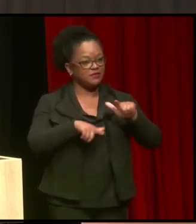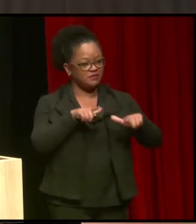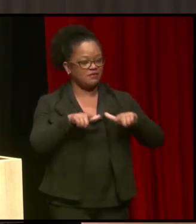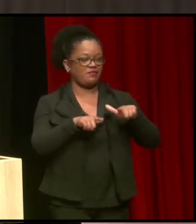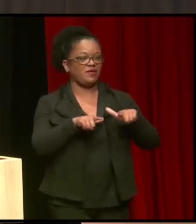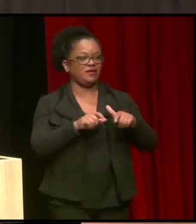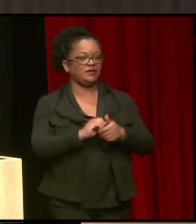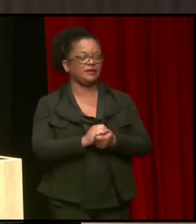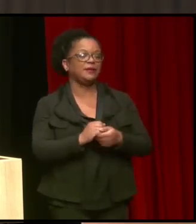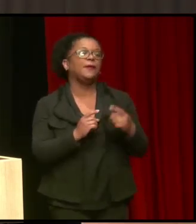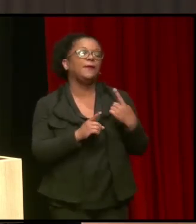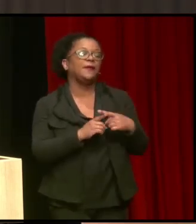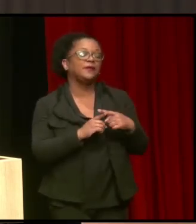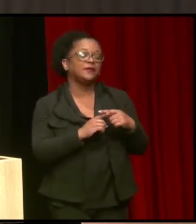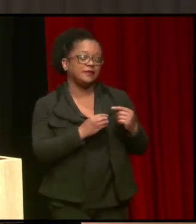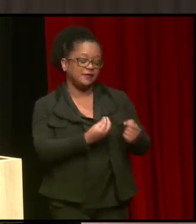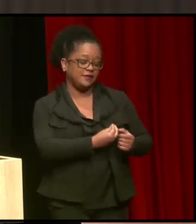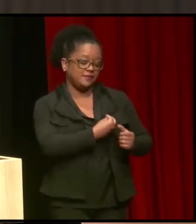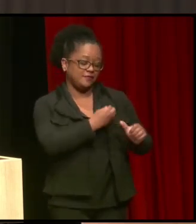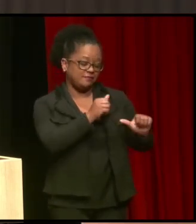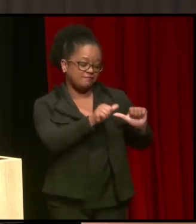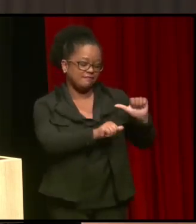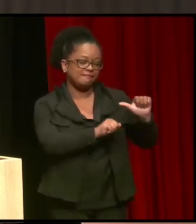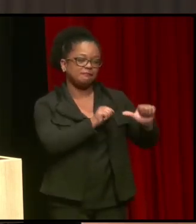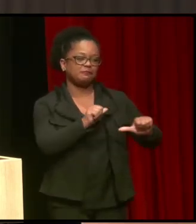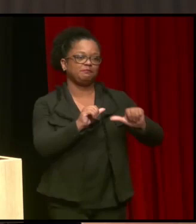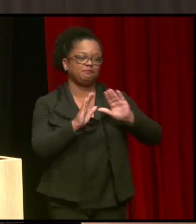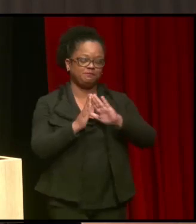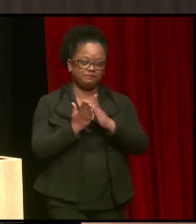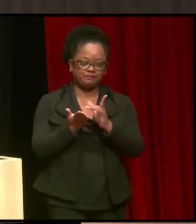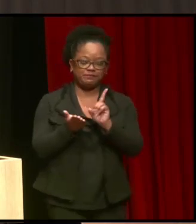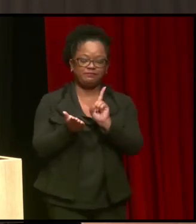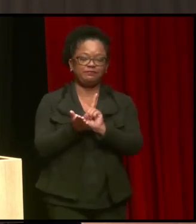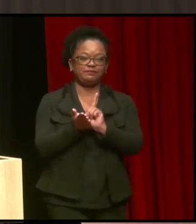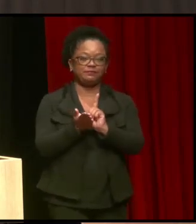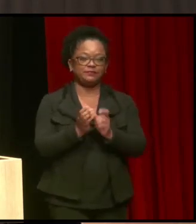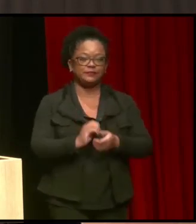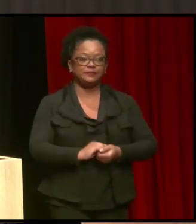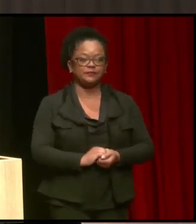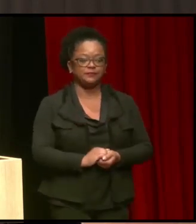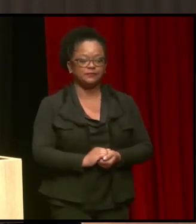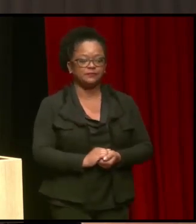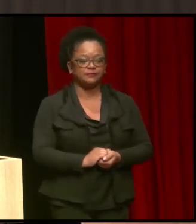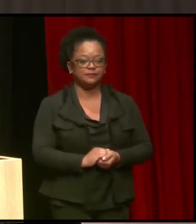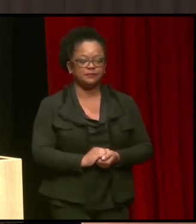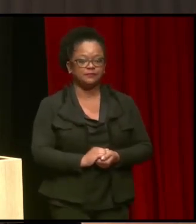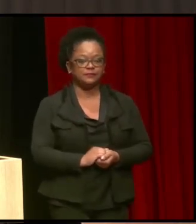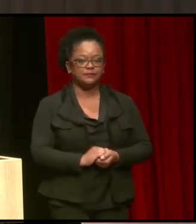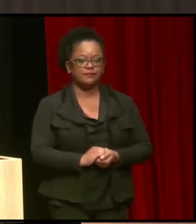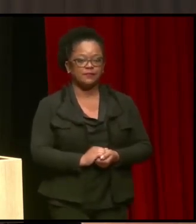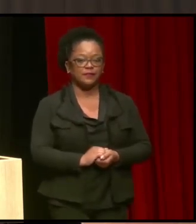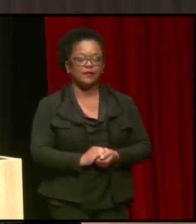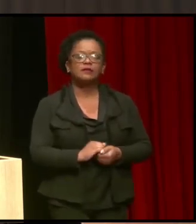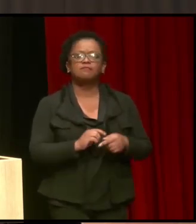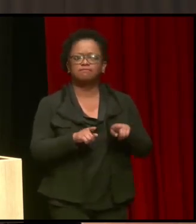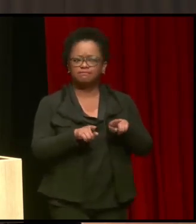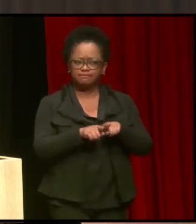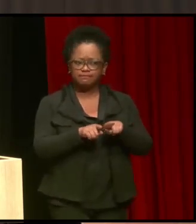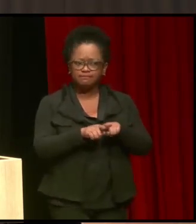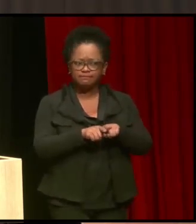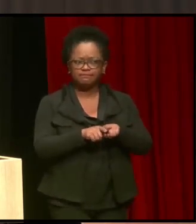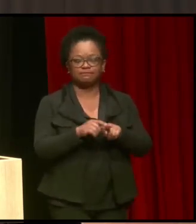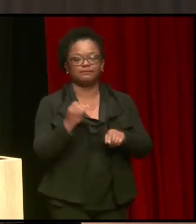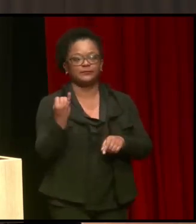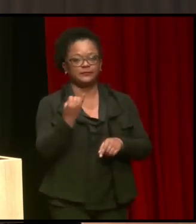transformar vidas pela palavra de Deus. Uma das coisas que a gente tem que entender quando a gente fala